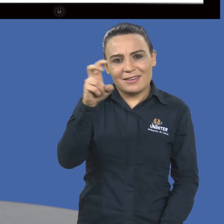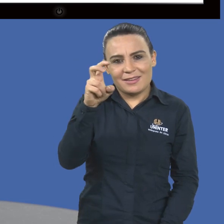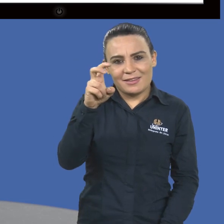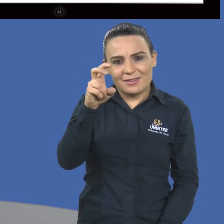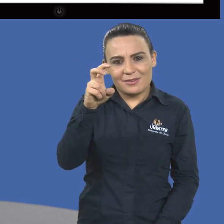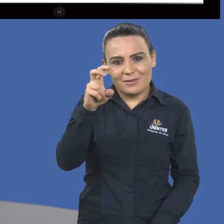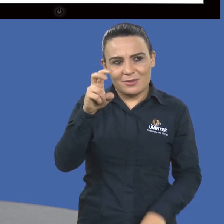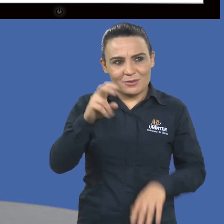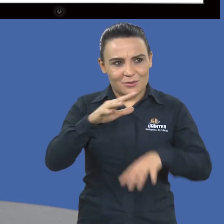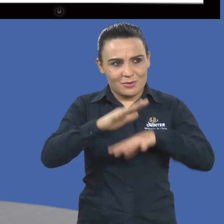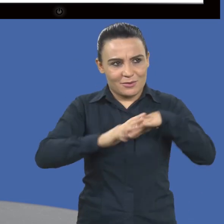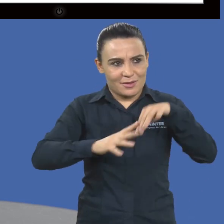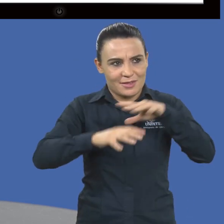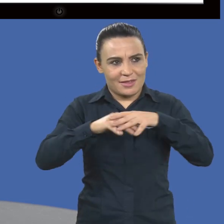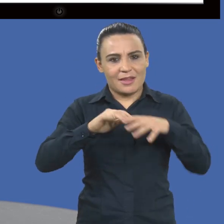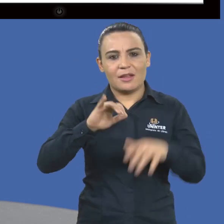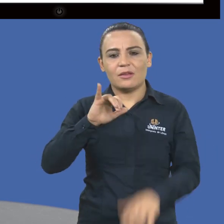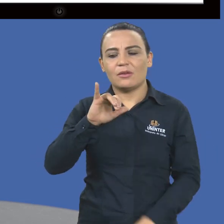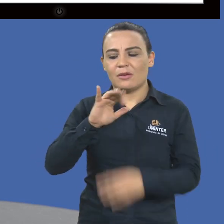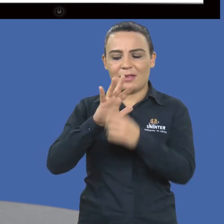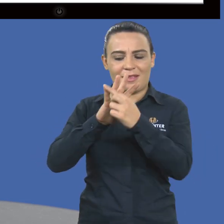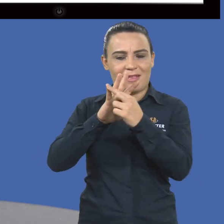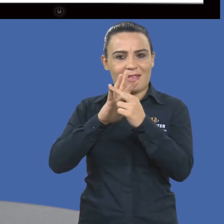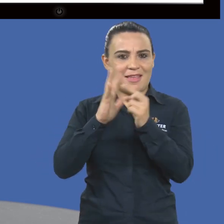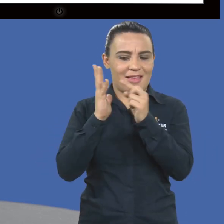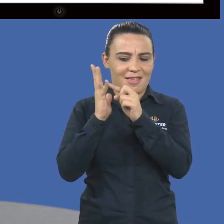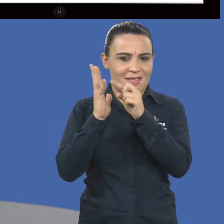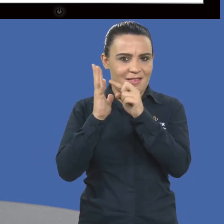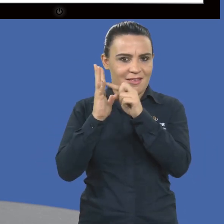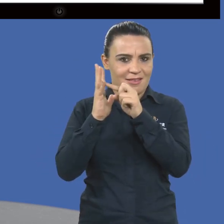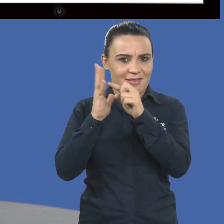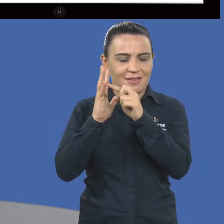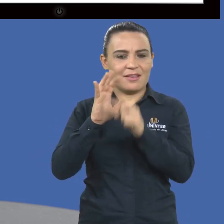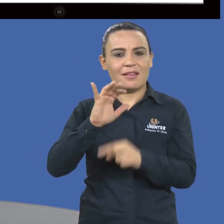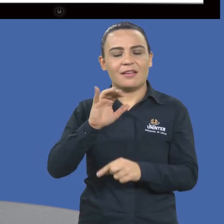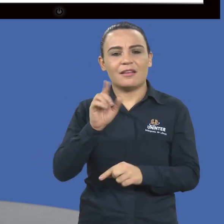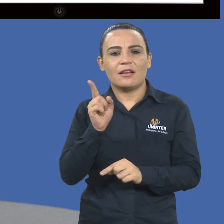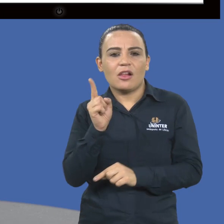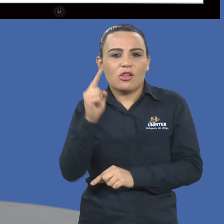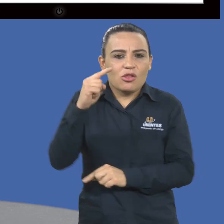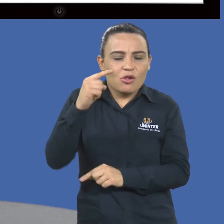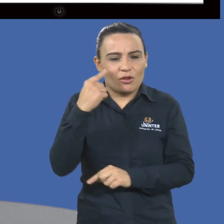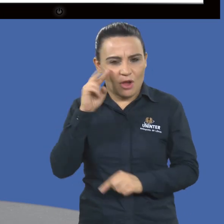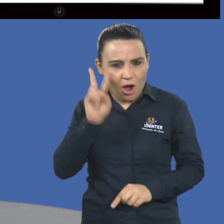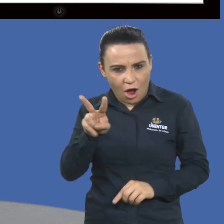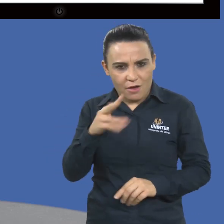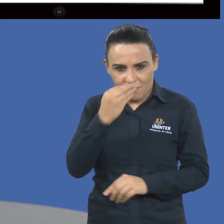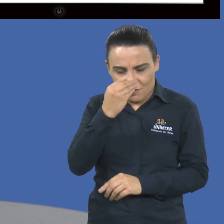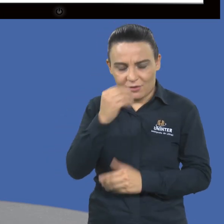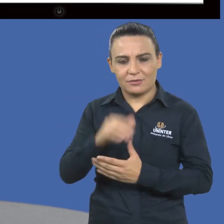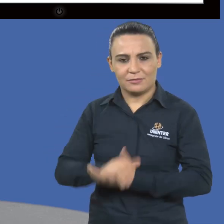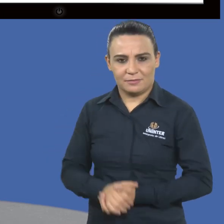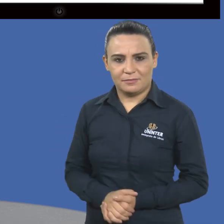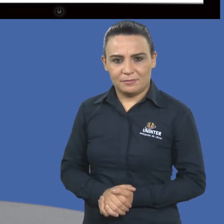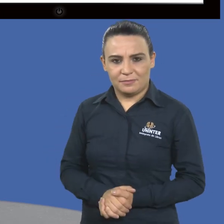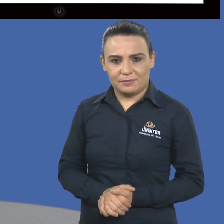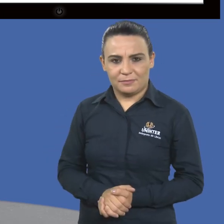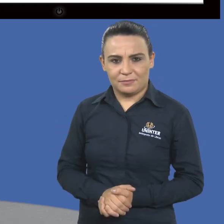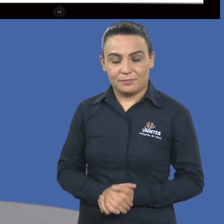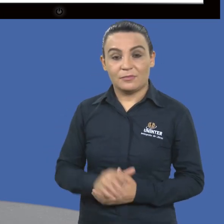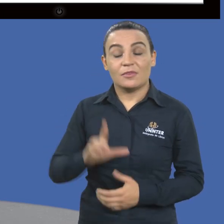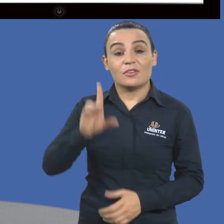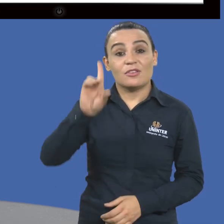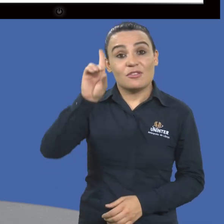dedinho, ele é tortinho. Tá vendo? Só o quinto dedo é tortinho. E na imagem do